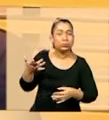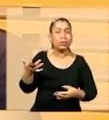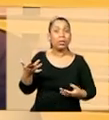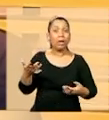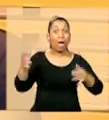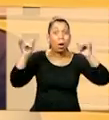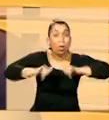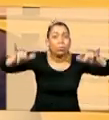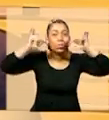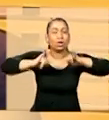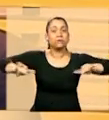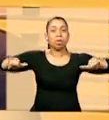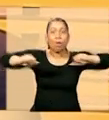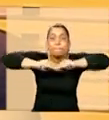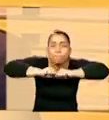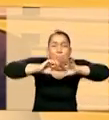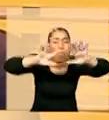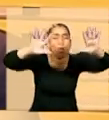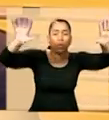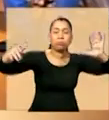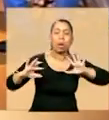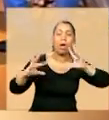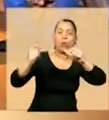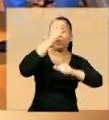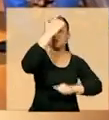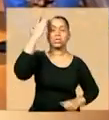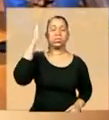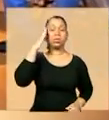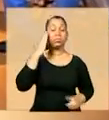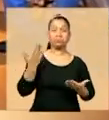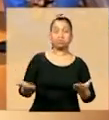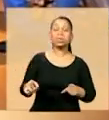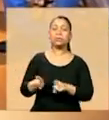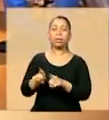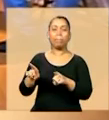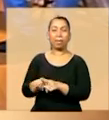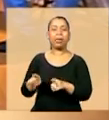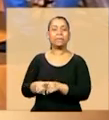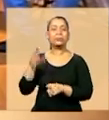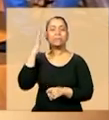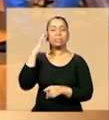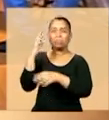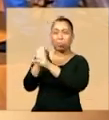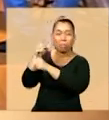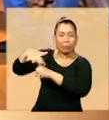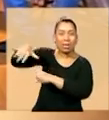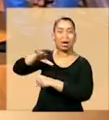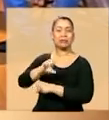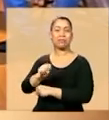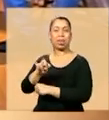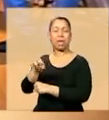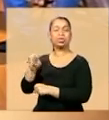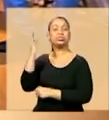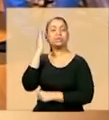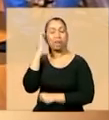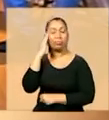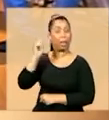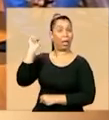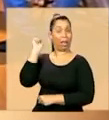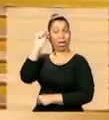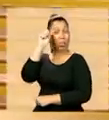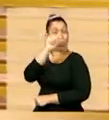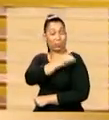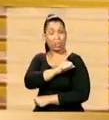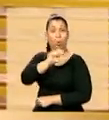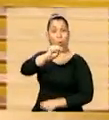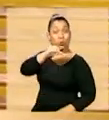comunicação acabam ampliando esse conhecimento. Ana, os dados do Sereste mostram que nos últimos tempos, Rio Preto ficou aí com uma média